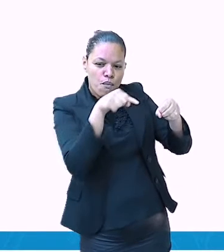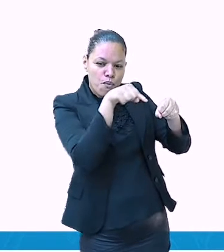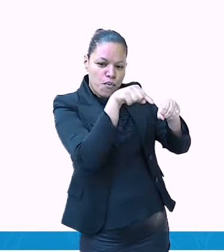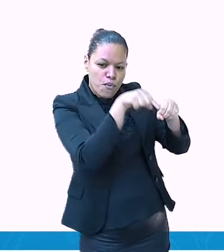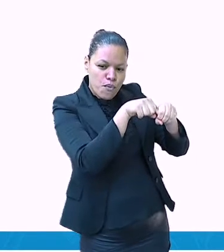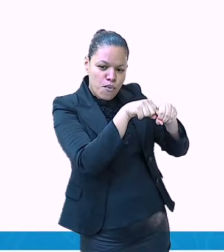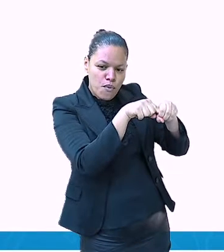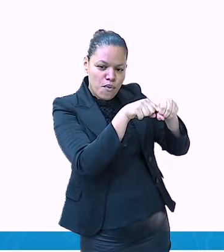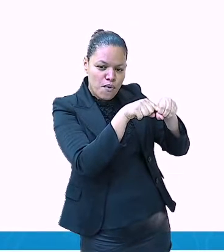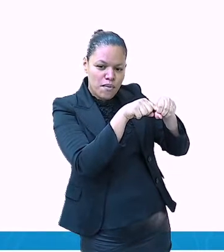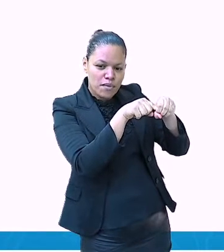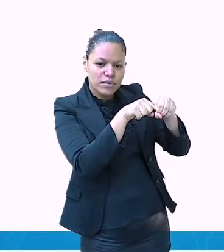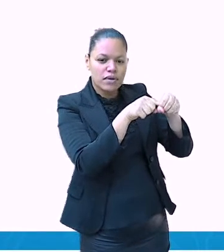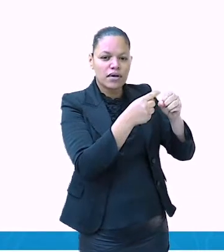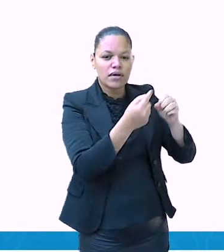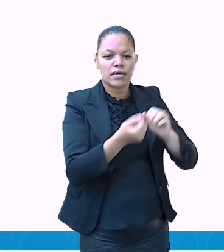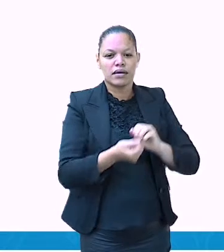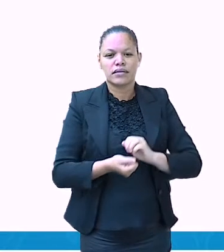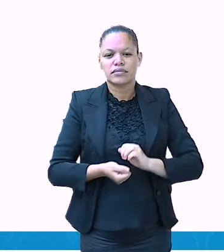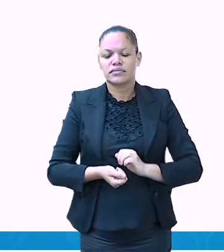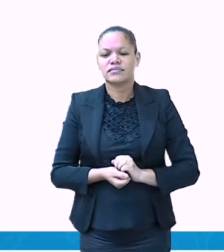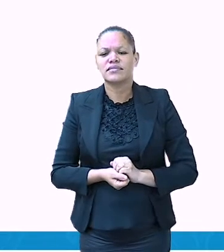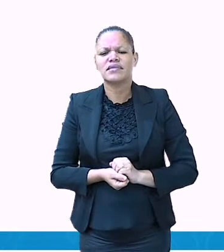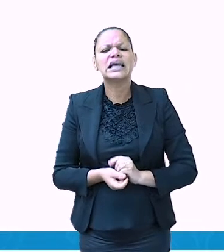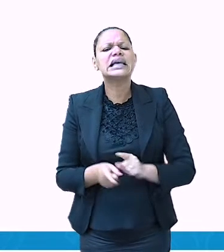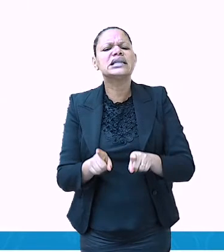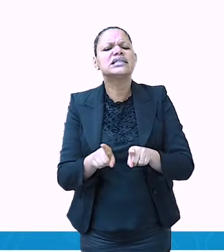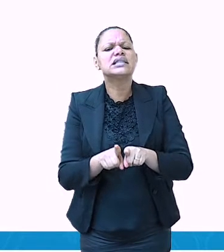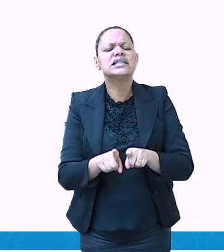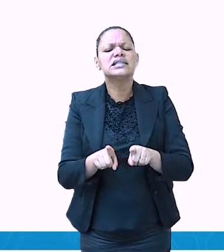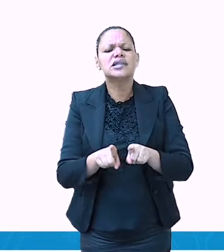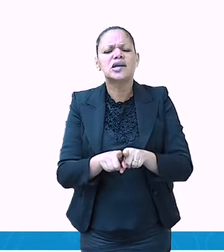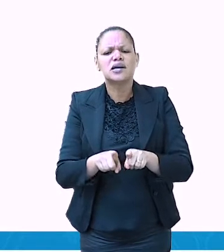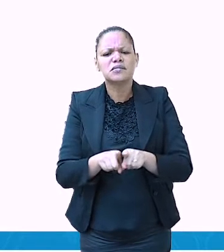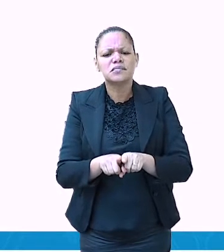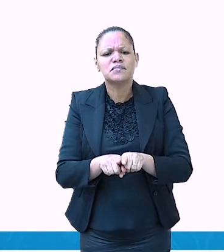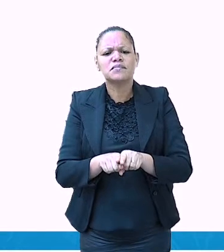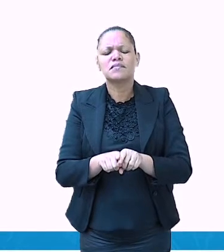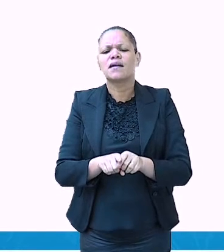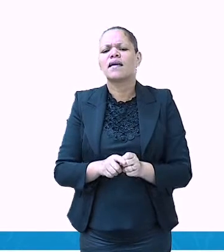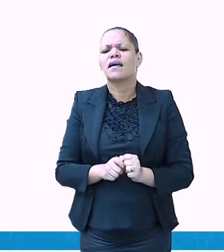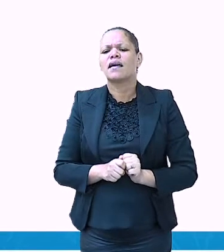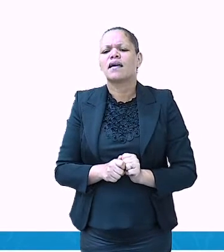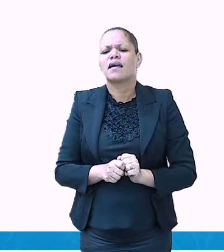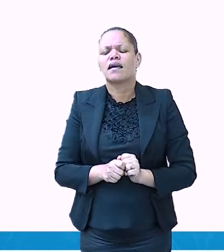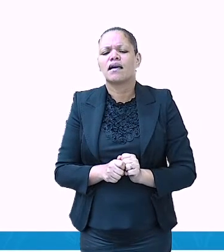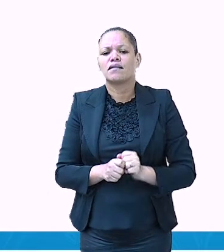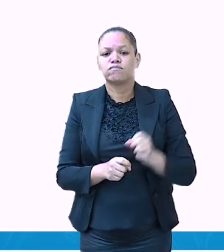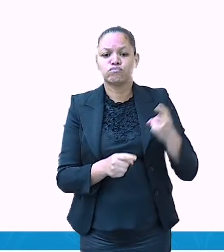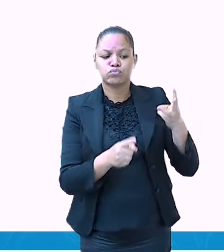da fecundação interna. E eles podem ser